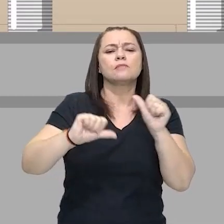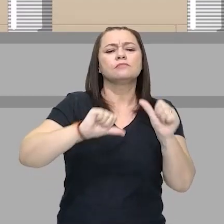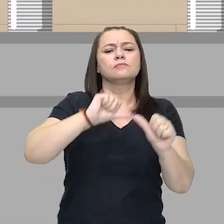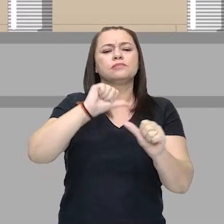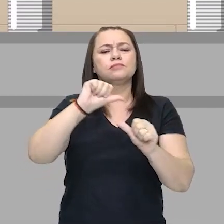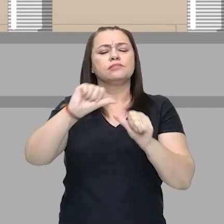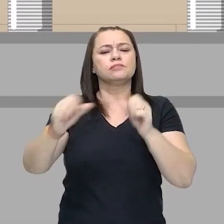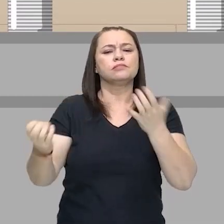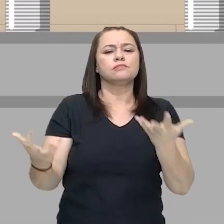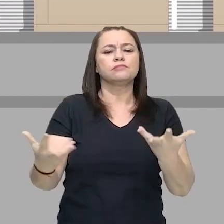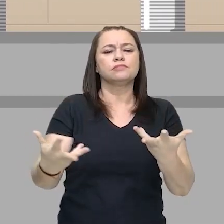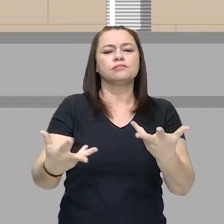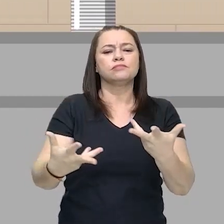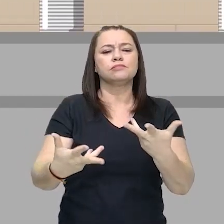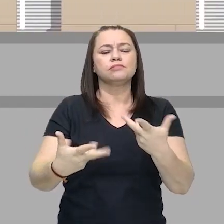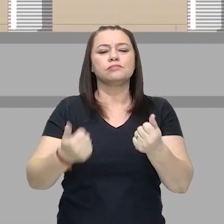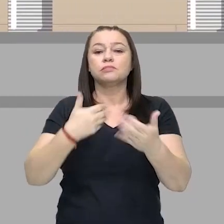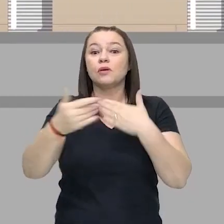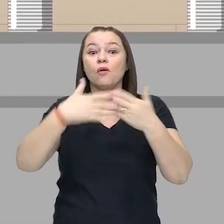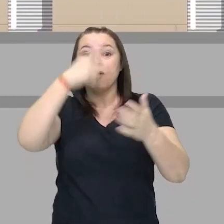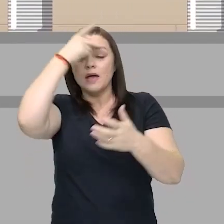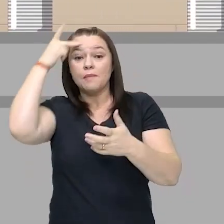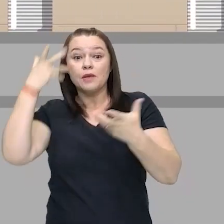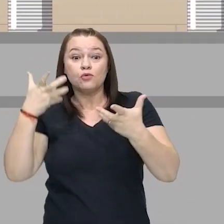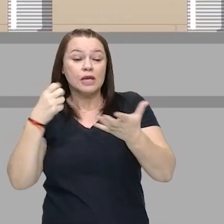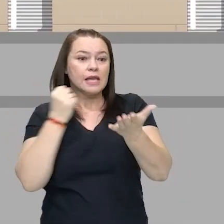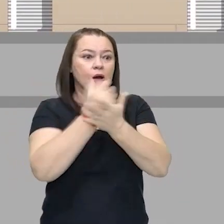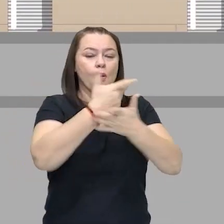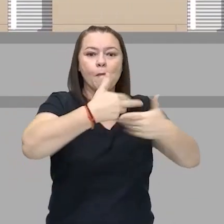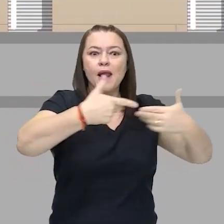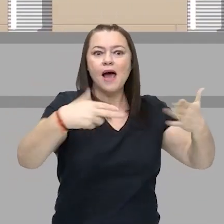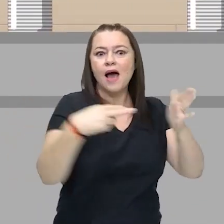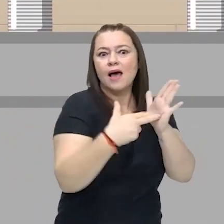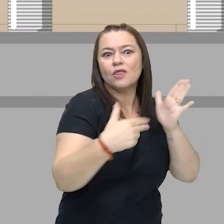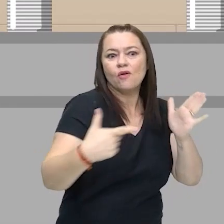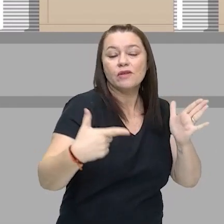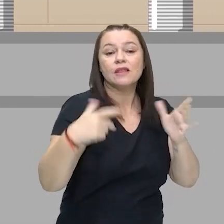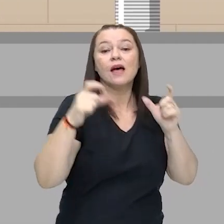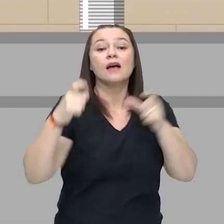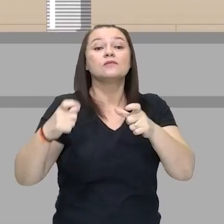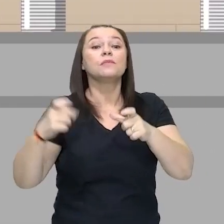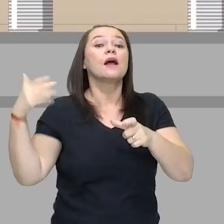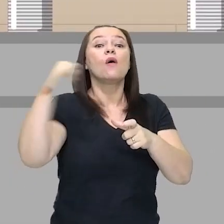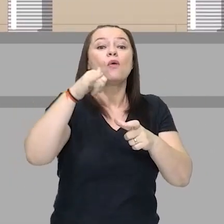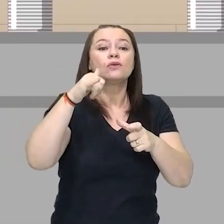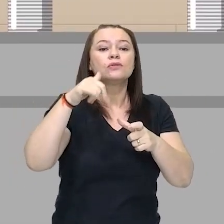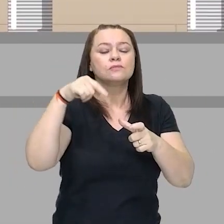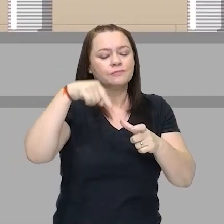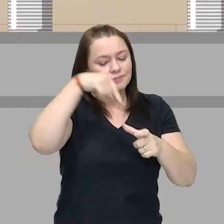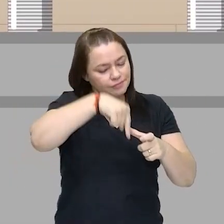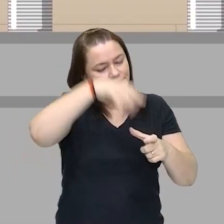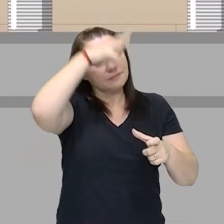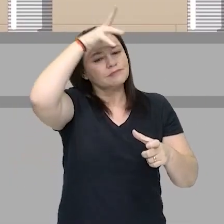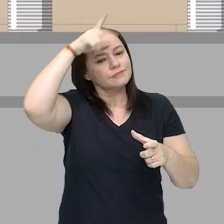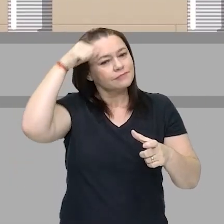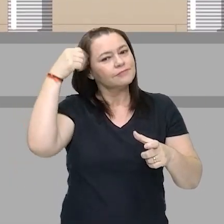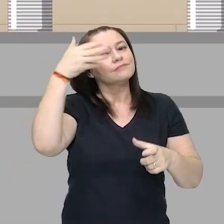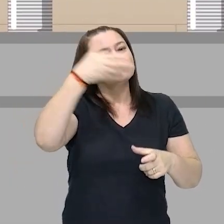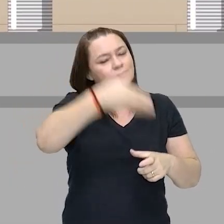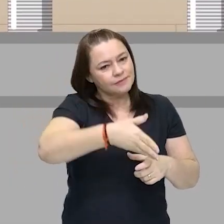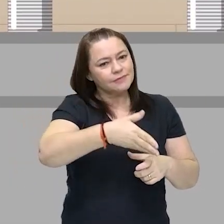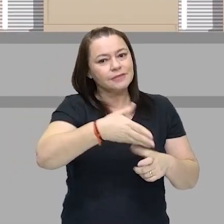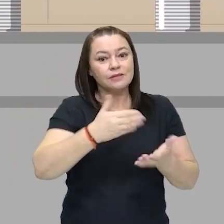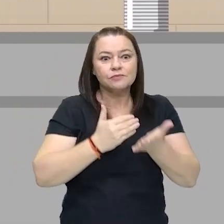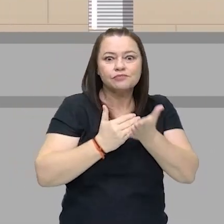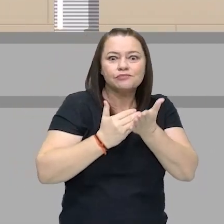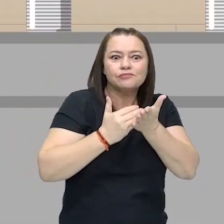mundo que queria comprar uma novidade vinha para onde? Para Manaus. Rapaz, o negócio estava indo muito bem. Estava indo tão